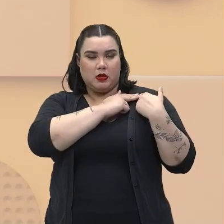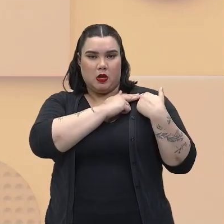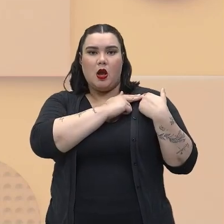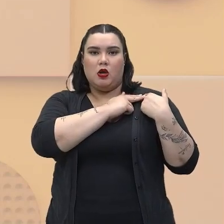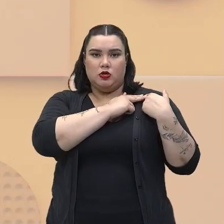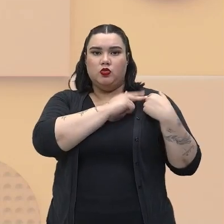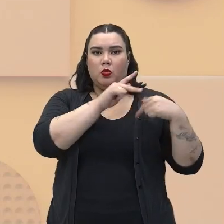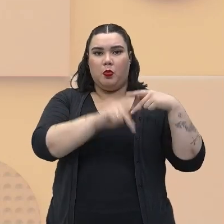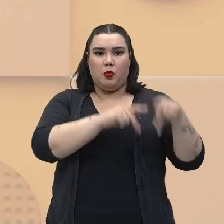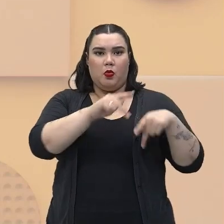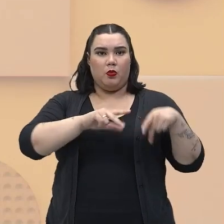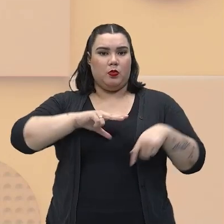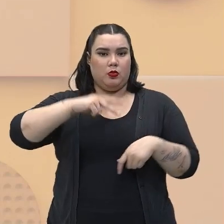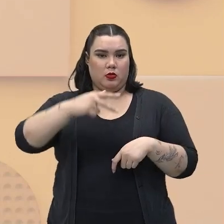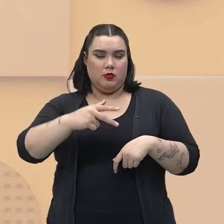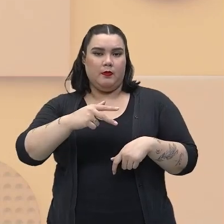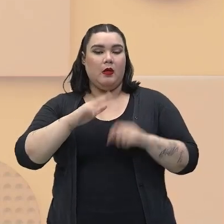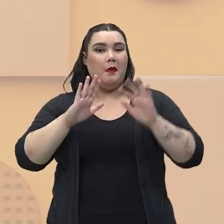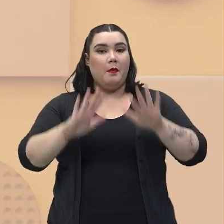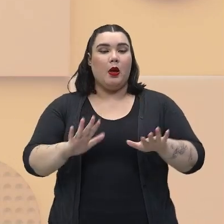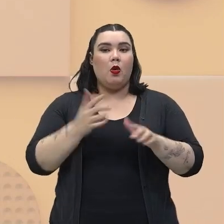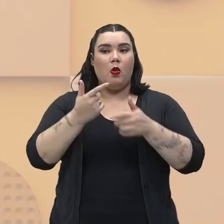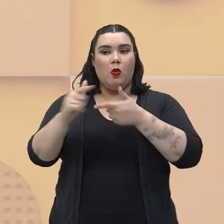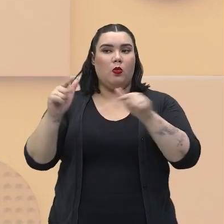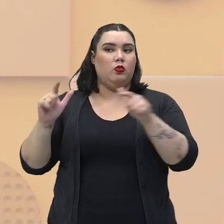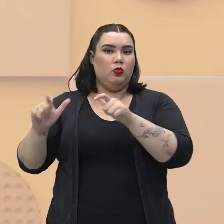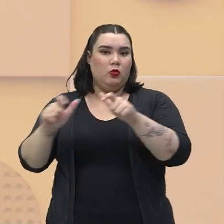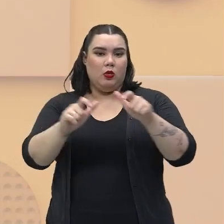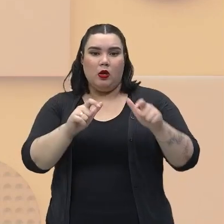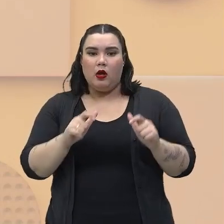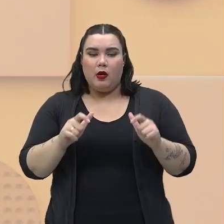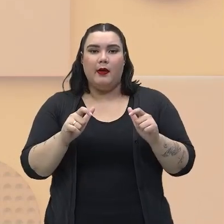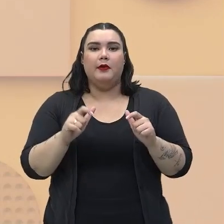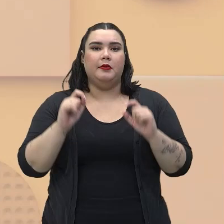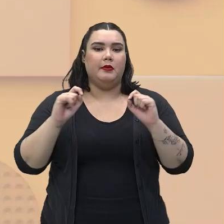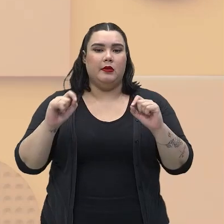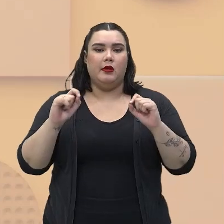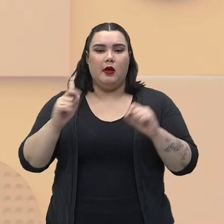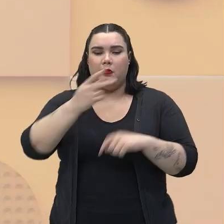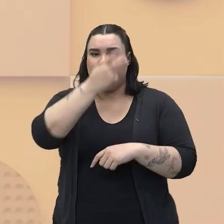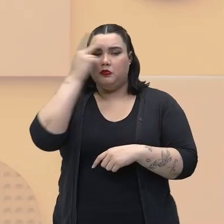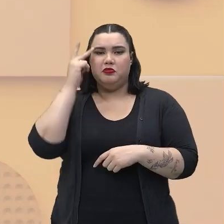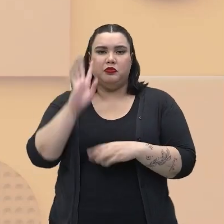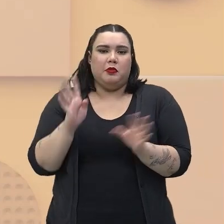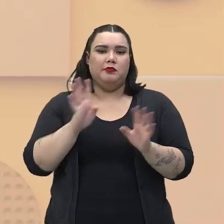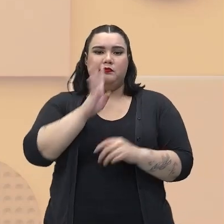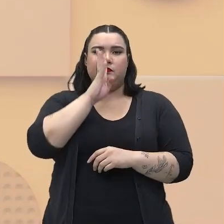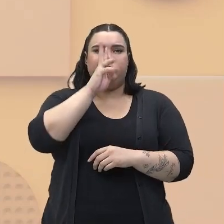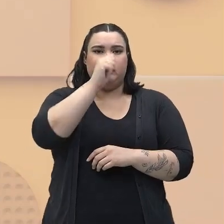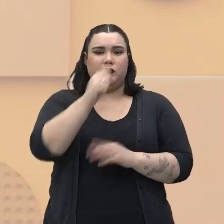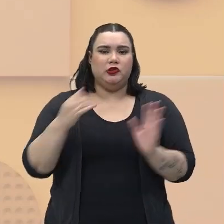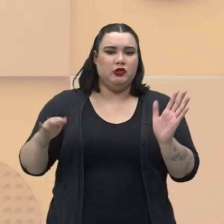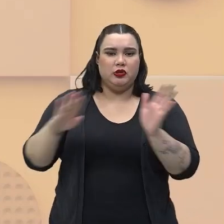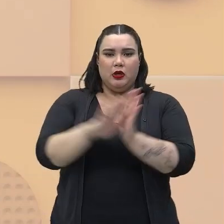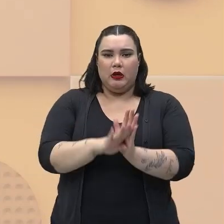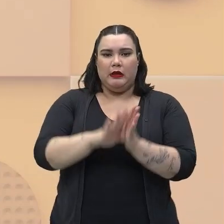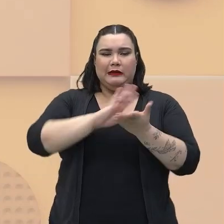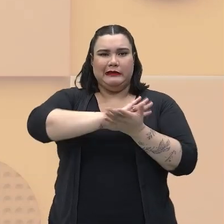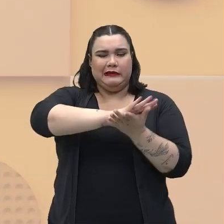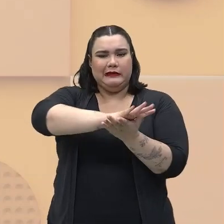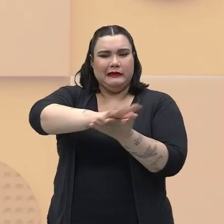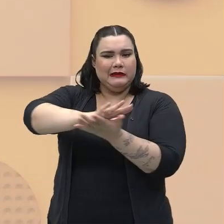colonos. Em alguns outros lugares, simplesmente esses colonos chegavam e barbarizavam através da